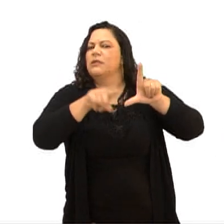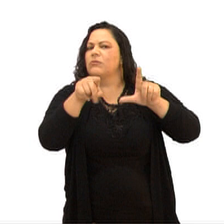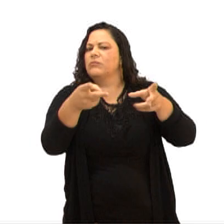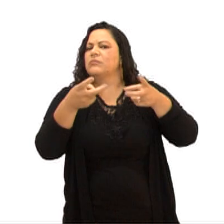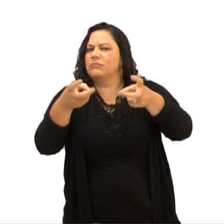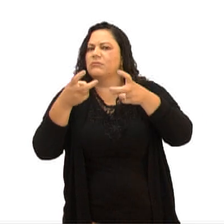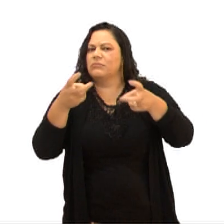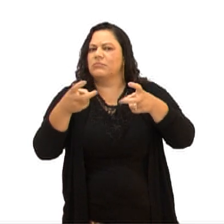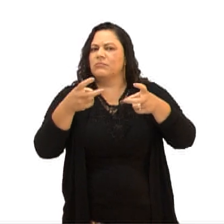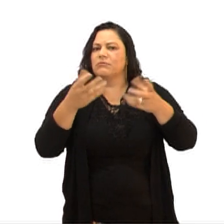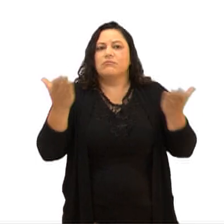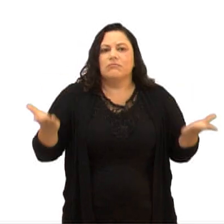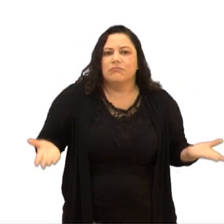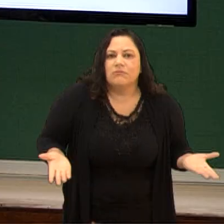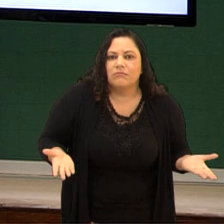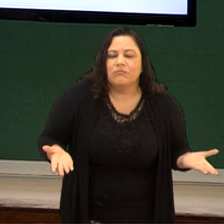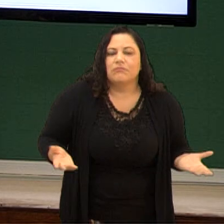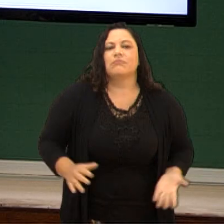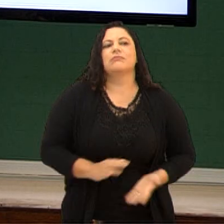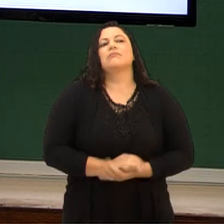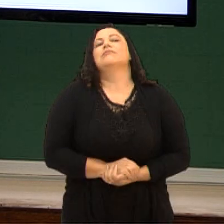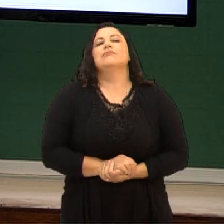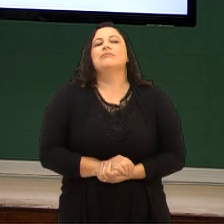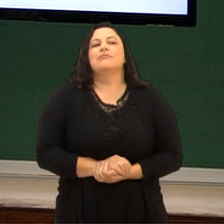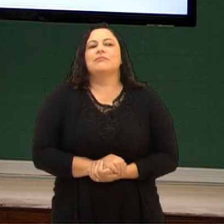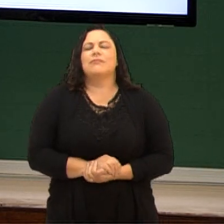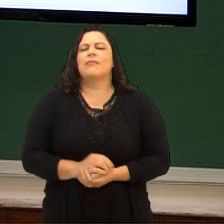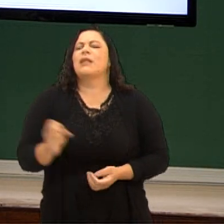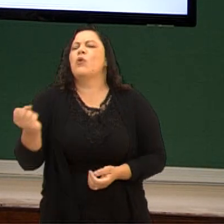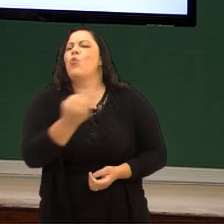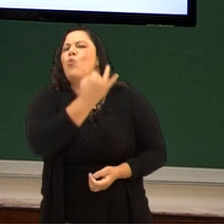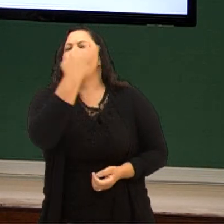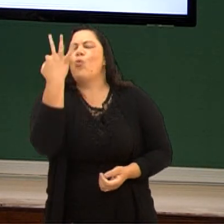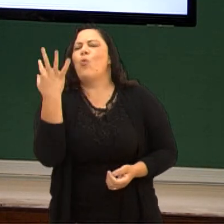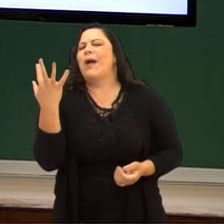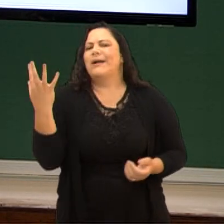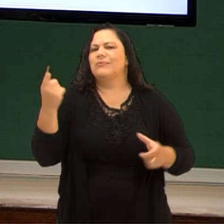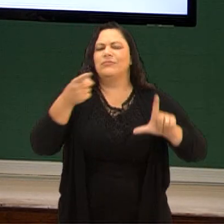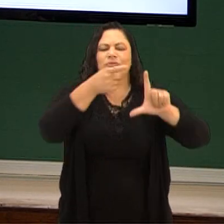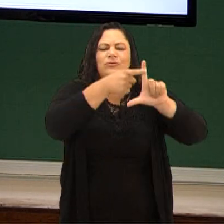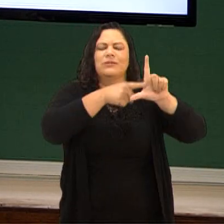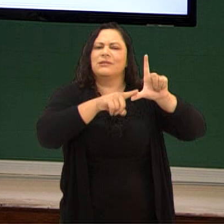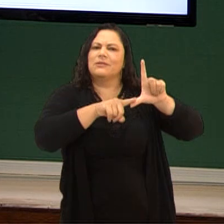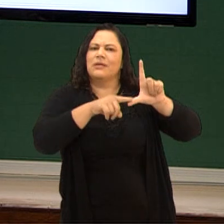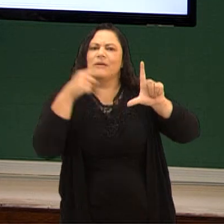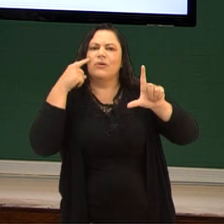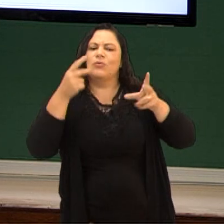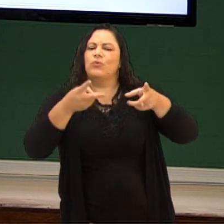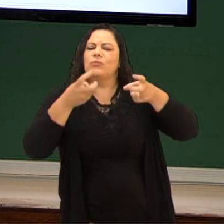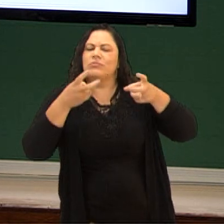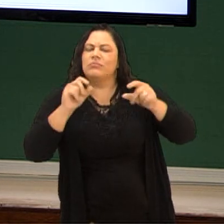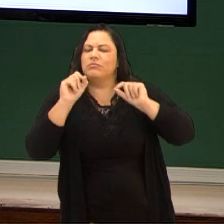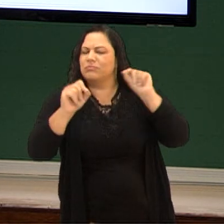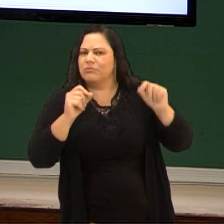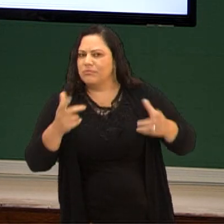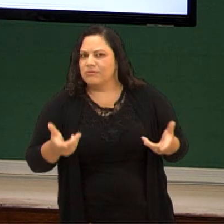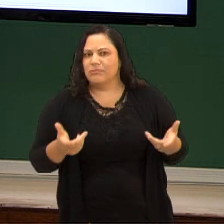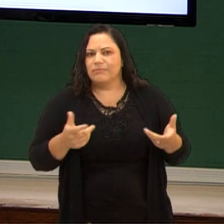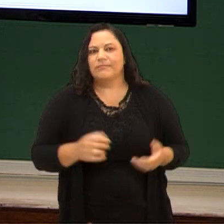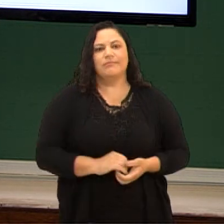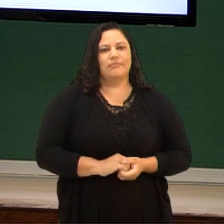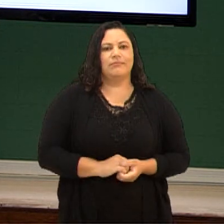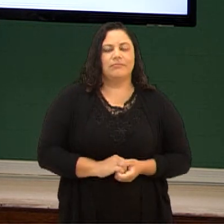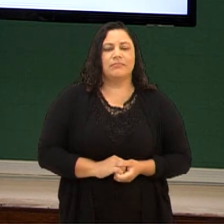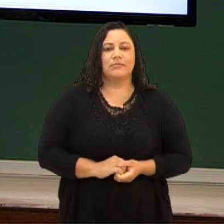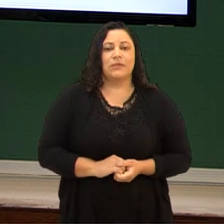gráfico? Olha lá, a professora explicou em relação ao relógio como que podemos dividir. Como que poderíamos dividir